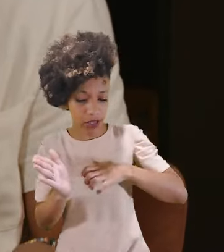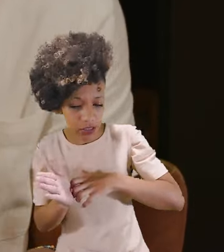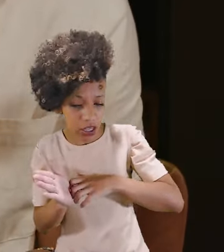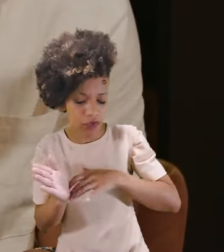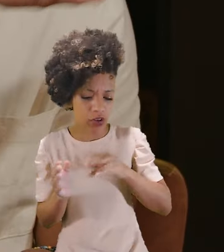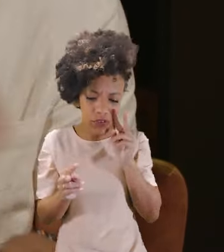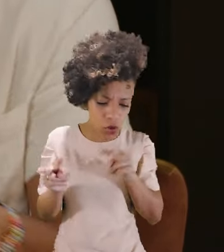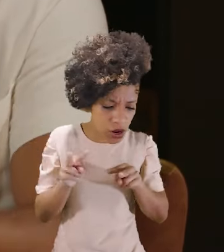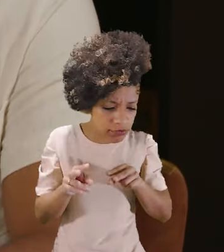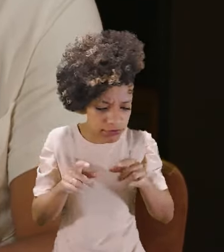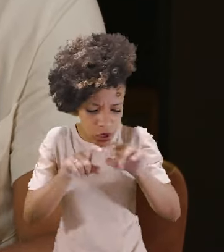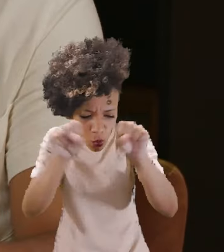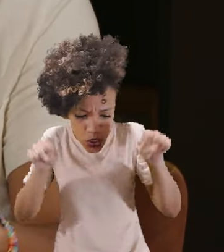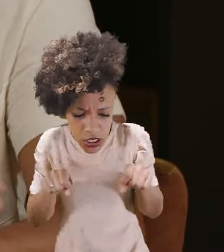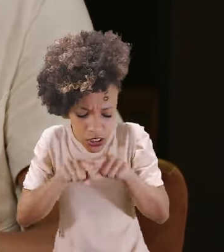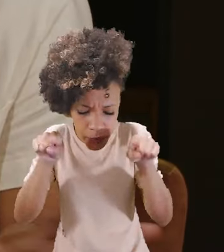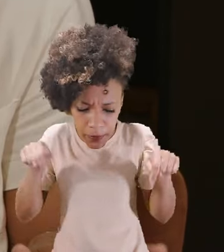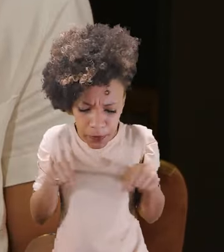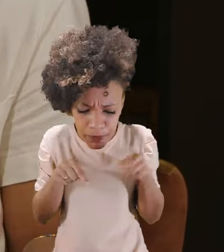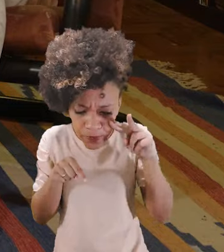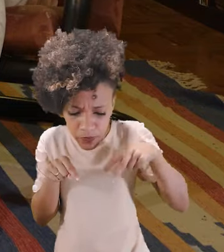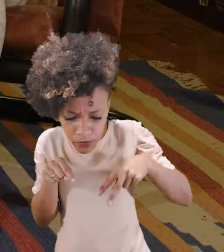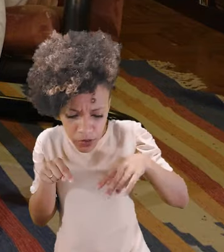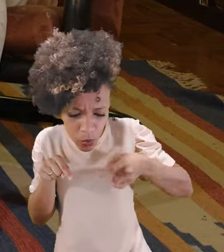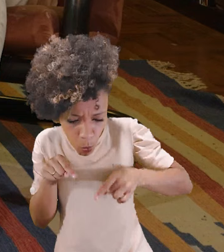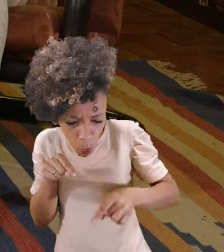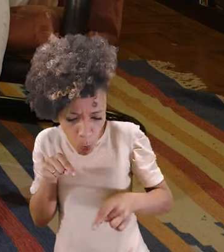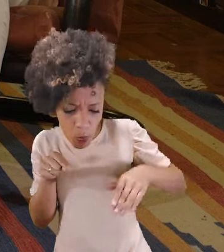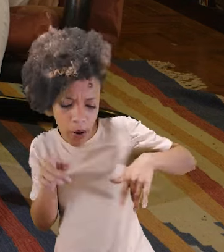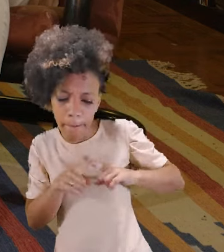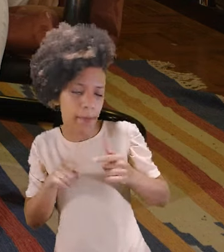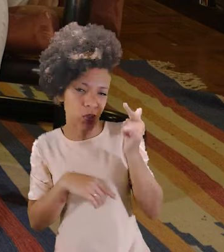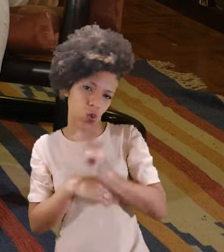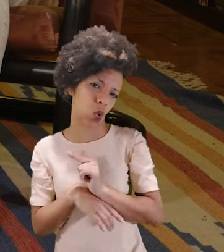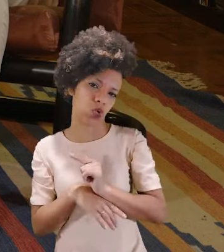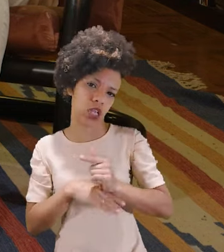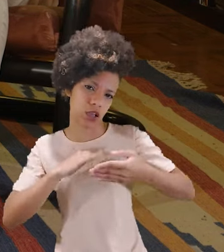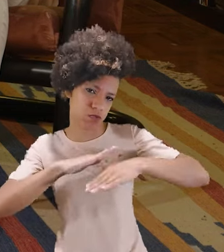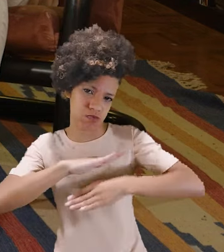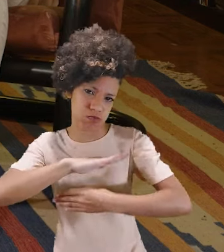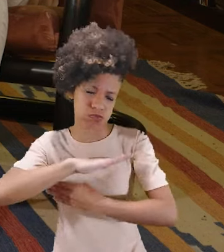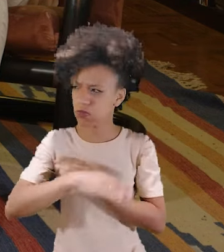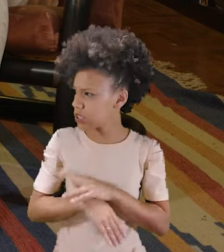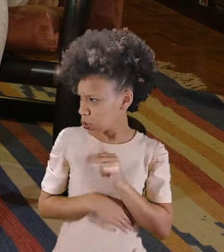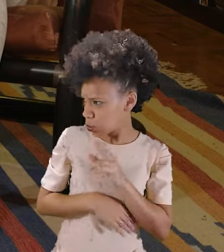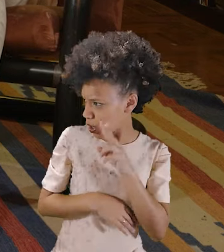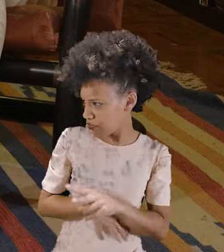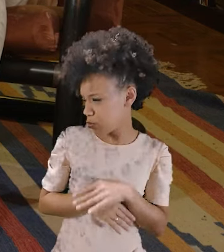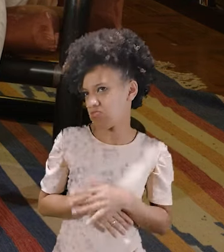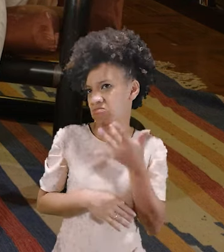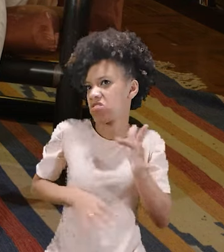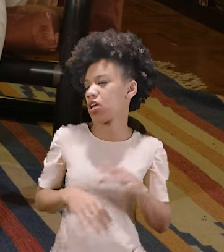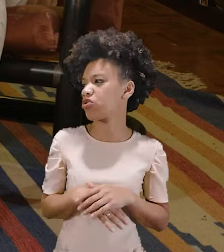bater e vai voltar e você é do fundo do oceano gerando assim travar mas não consegue ver os bichos que só equipamentos eu nunca viu não